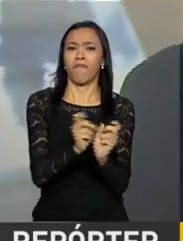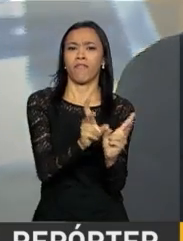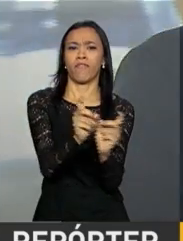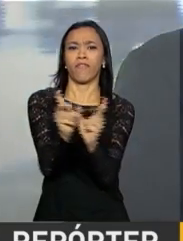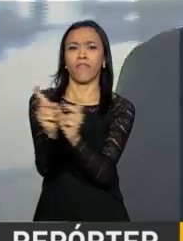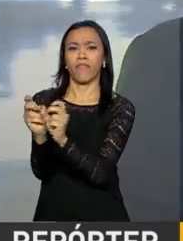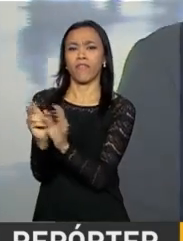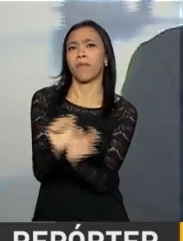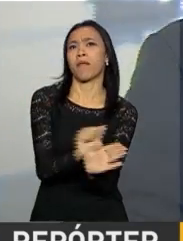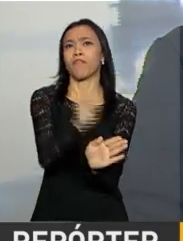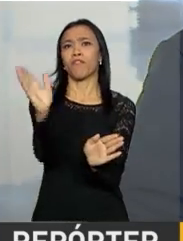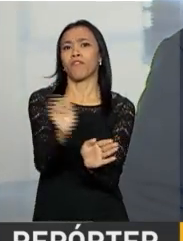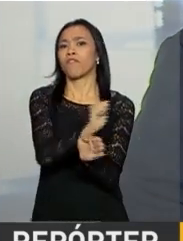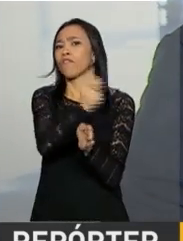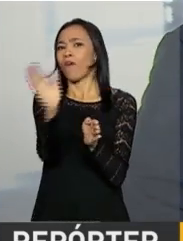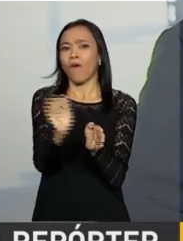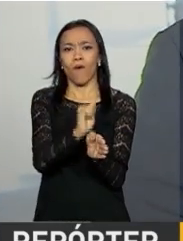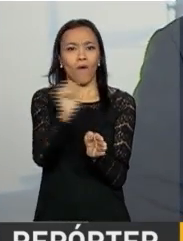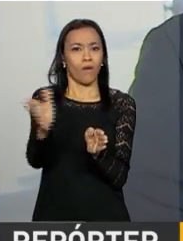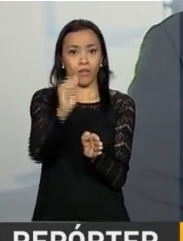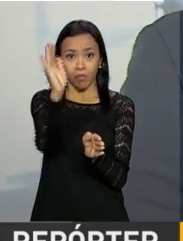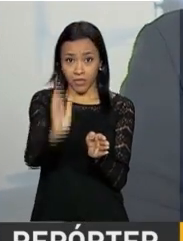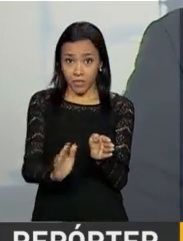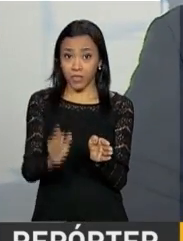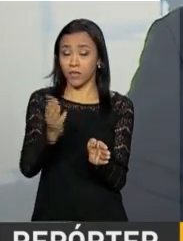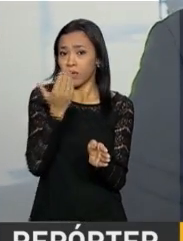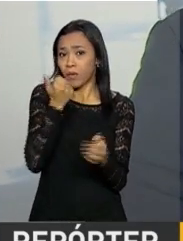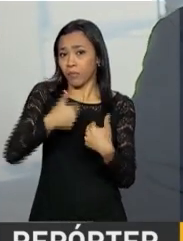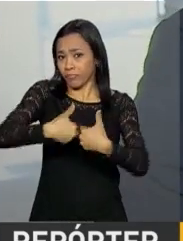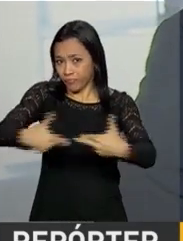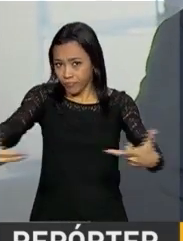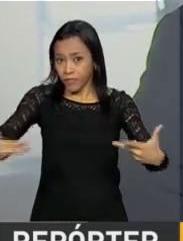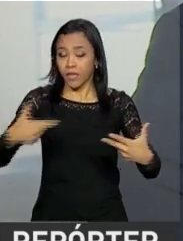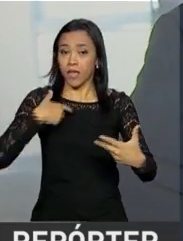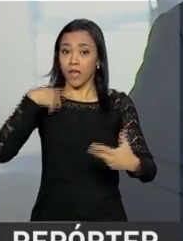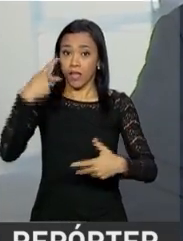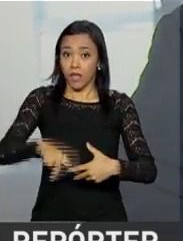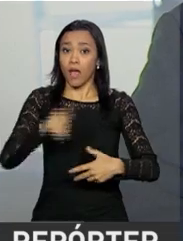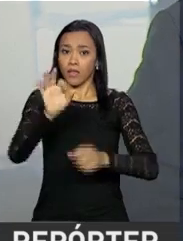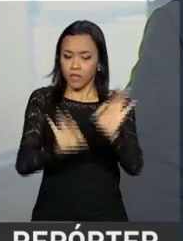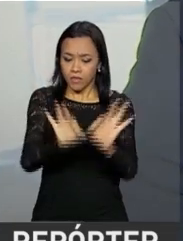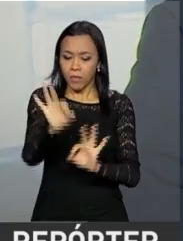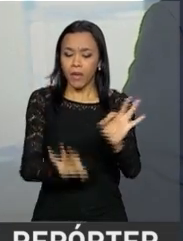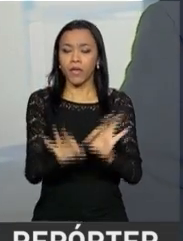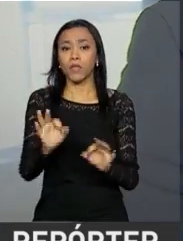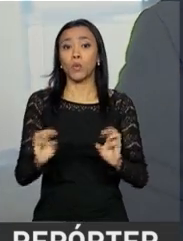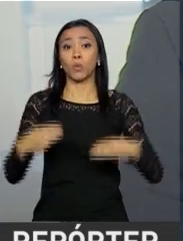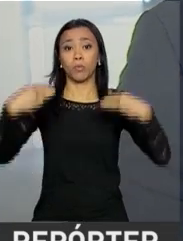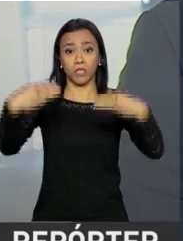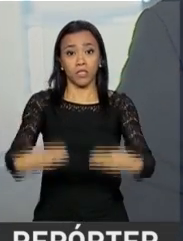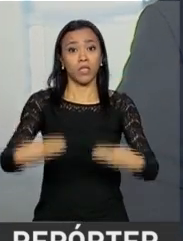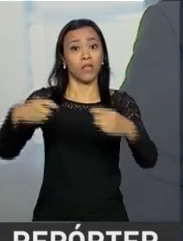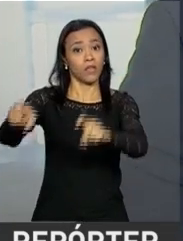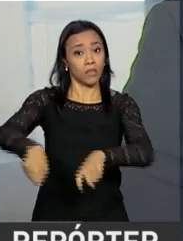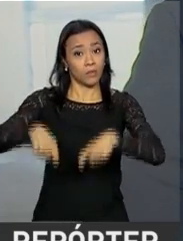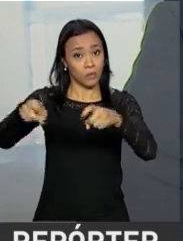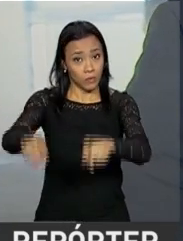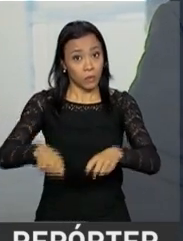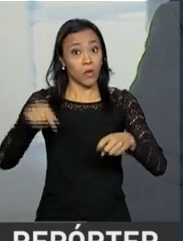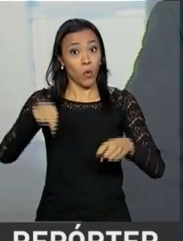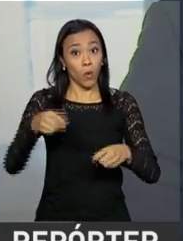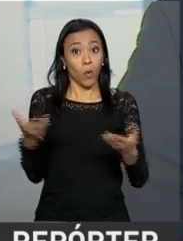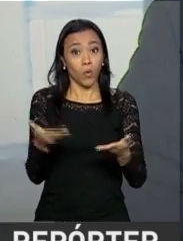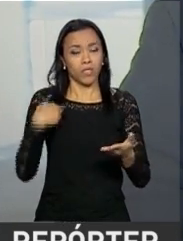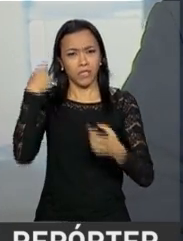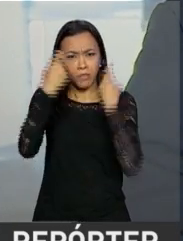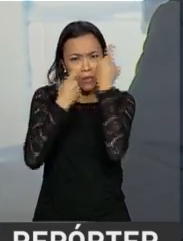diz respeito à demanda por alimentos. O setor vem se preparando, o Ministério da Agricultura tem uma preocupação muito grande hoje no que